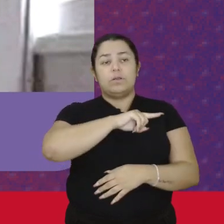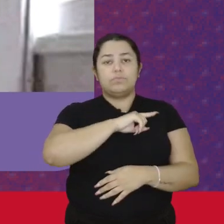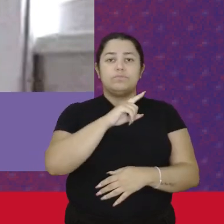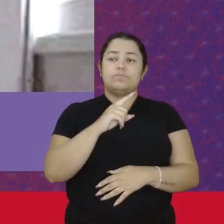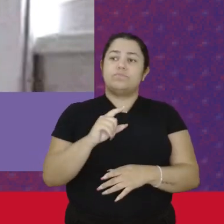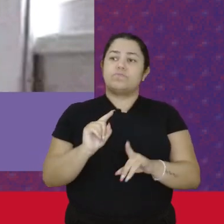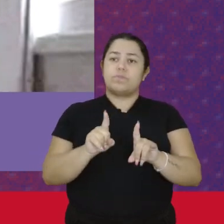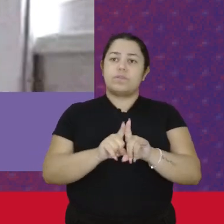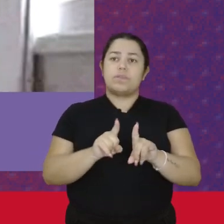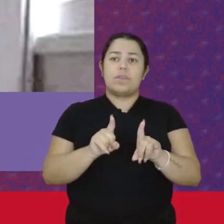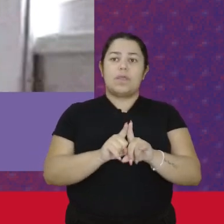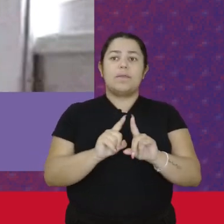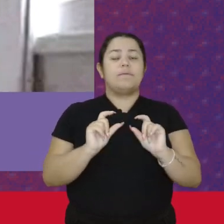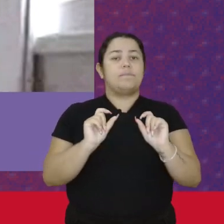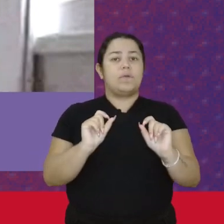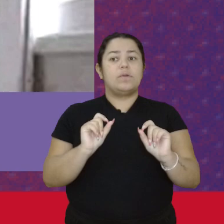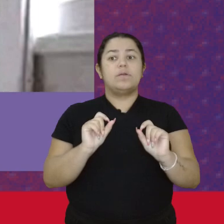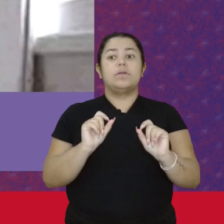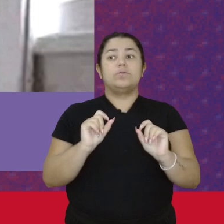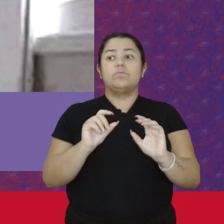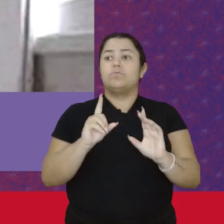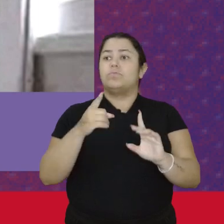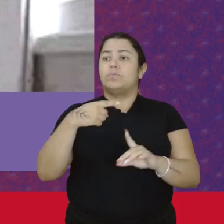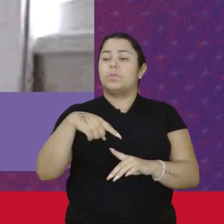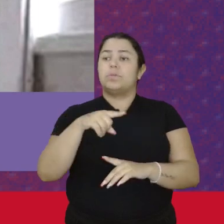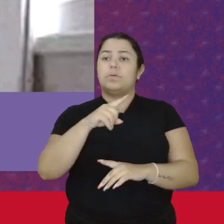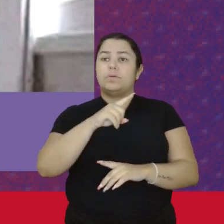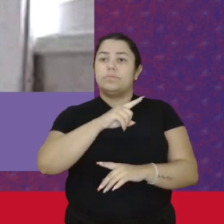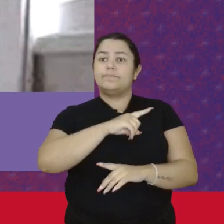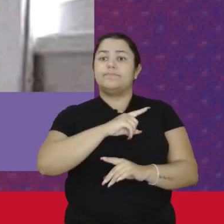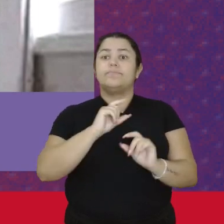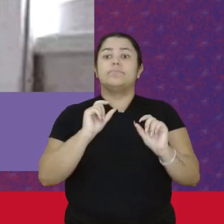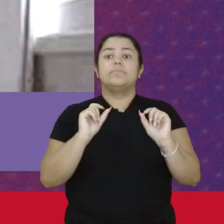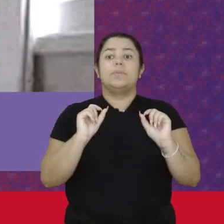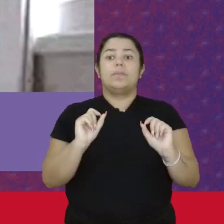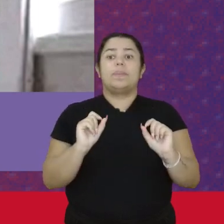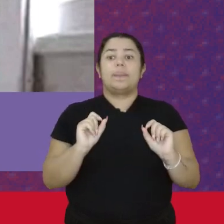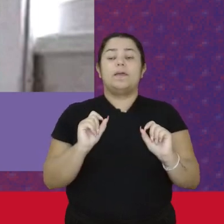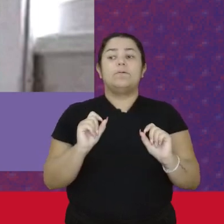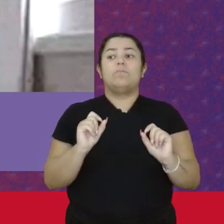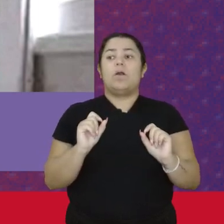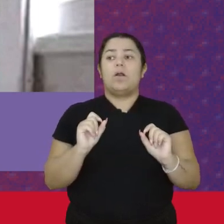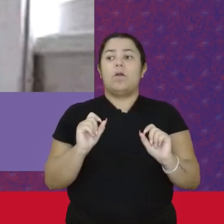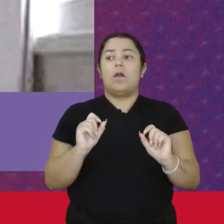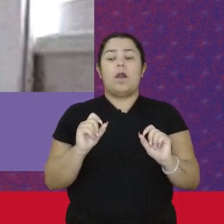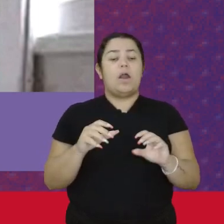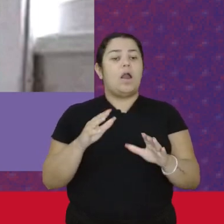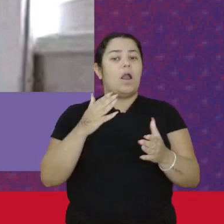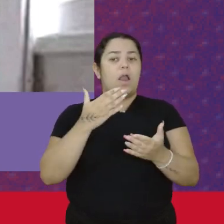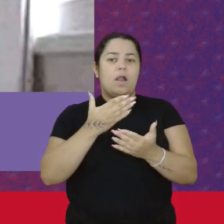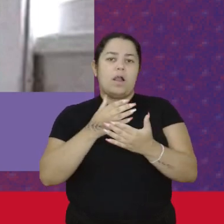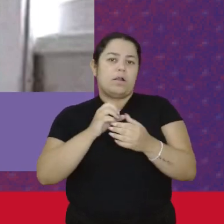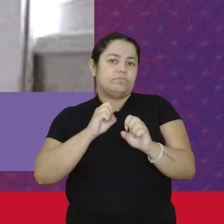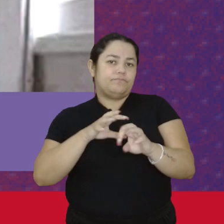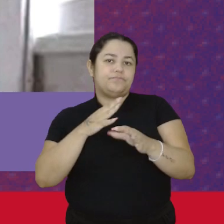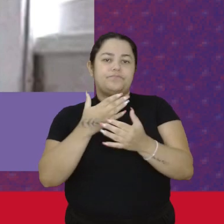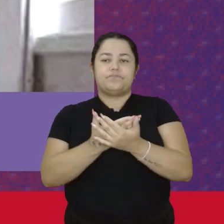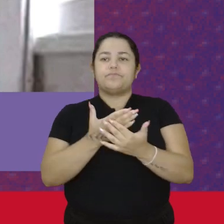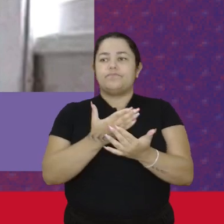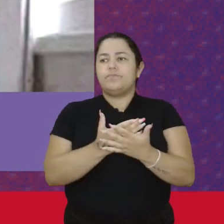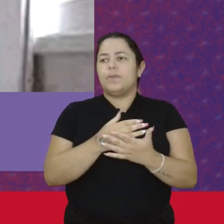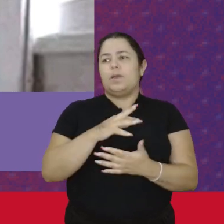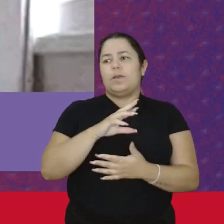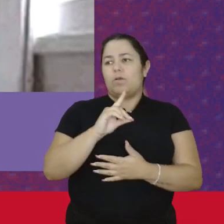gente parte, a gente está partindo. Claro. Então, incrível as aulas da Melinha, essa roda também, todas